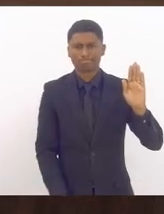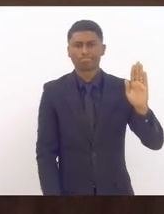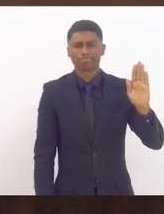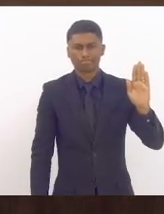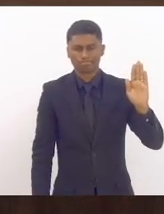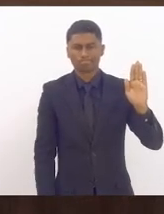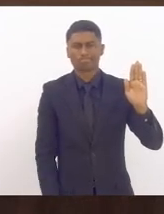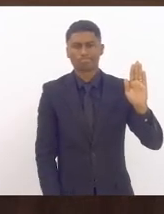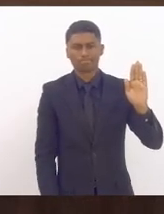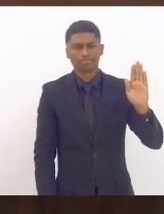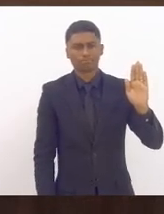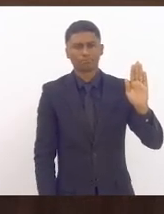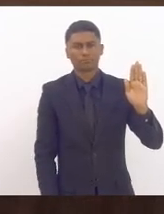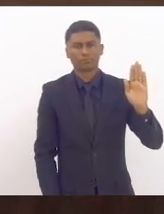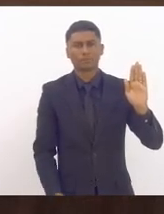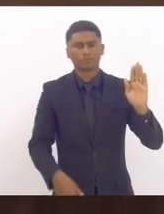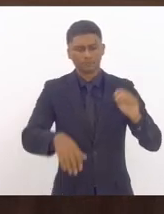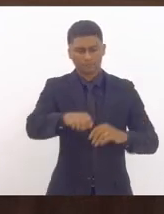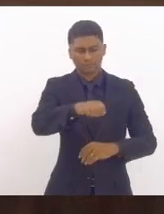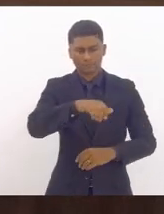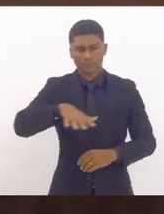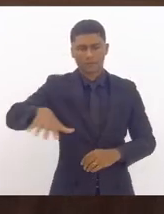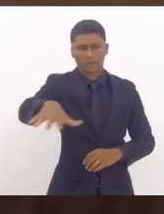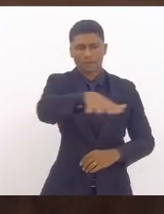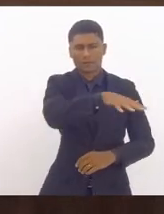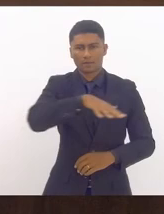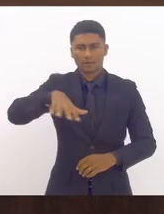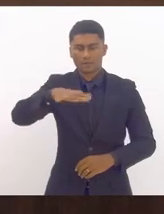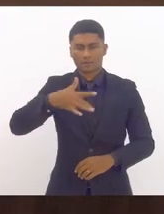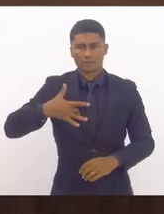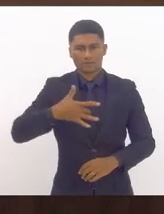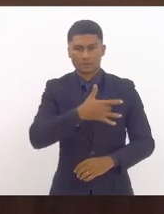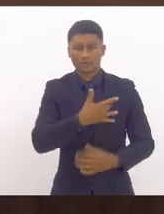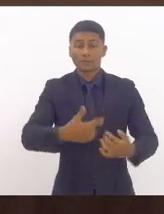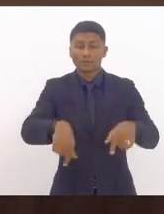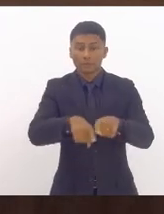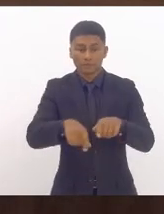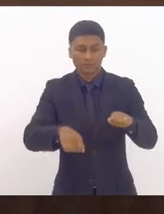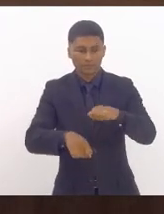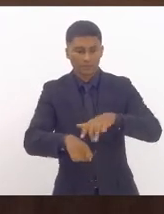traz aqui para a área da saúde e para a área da assistência